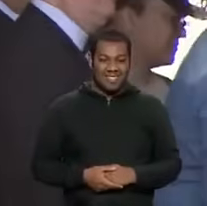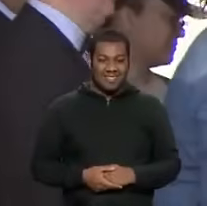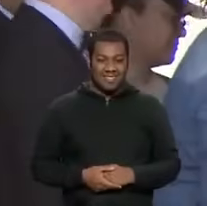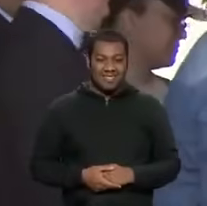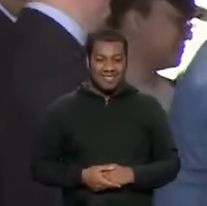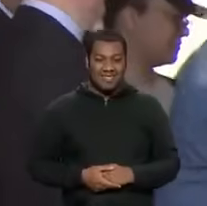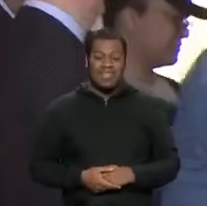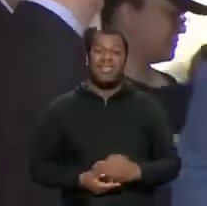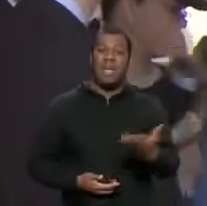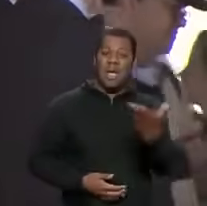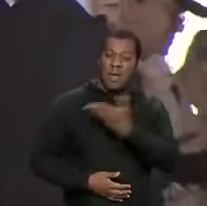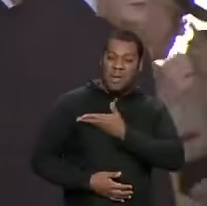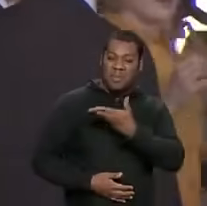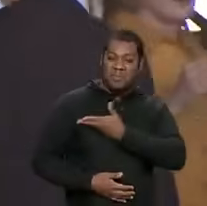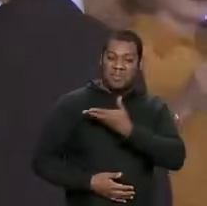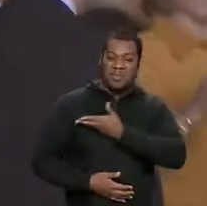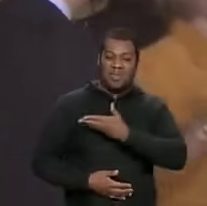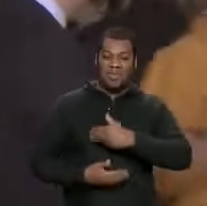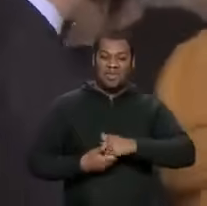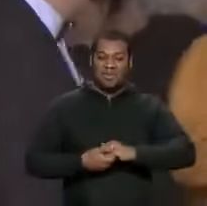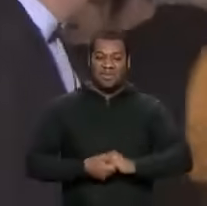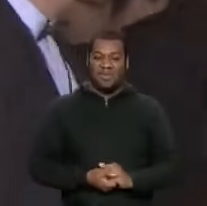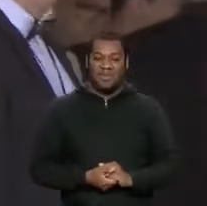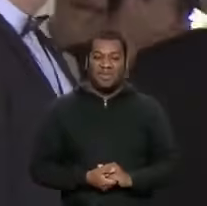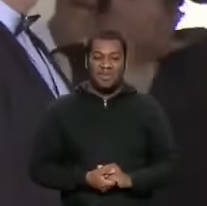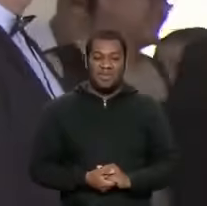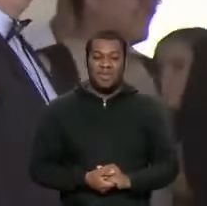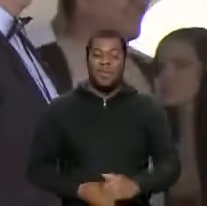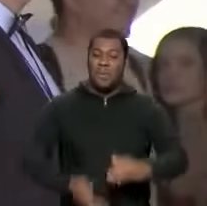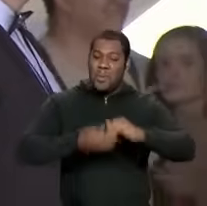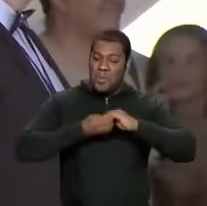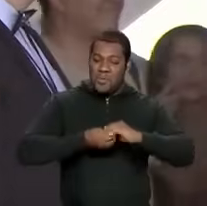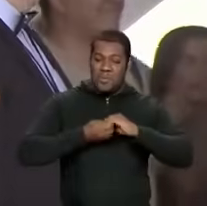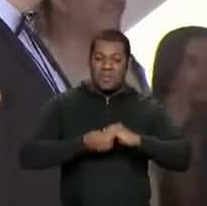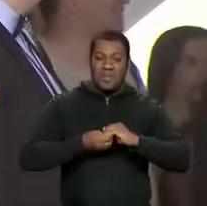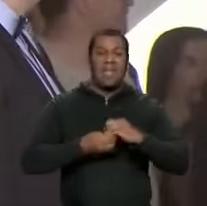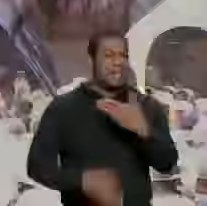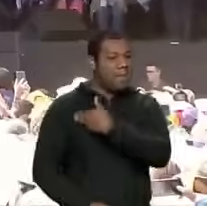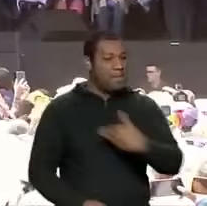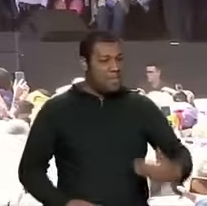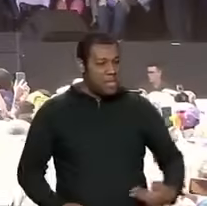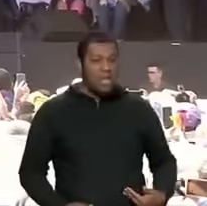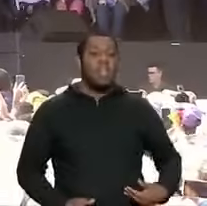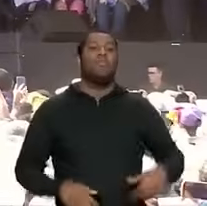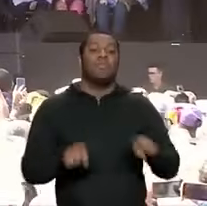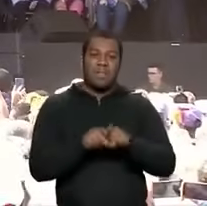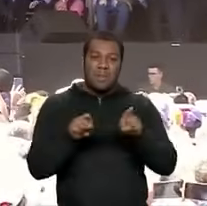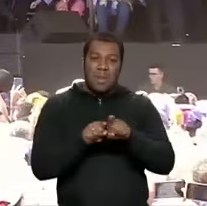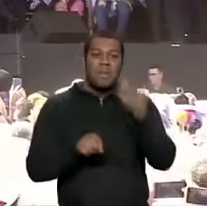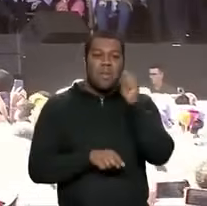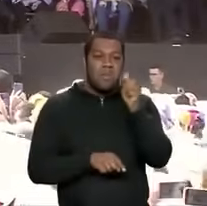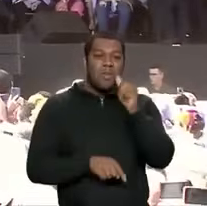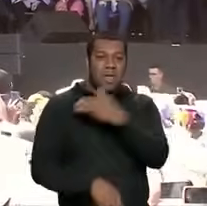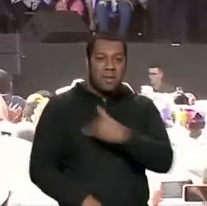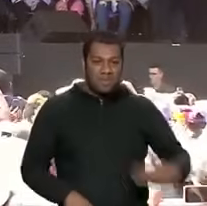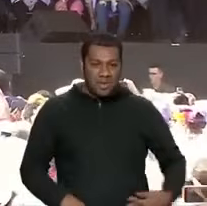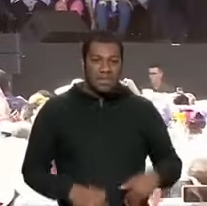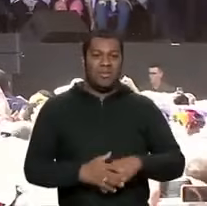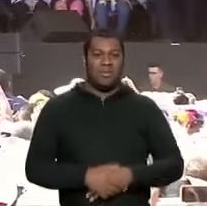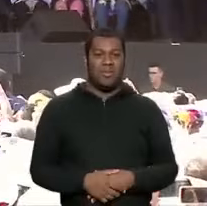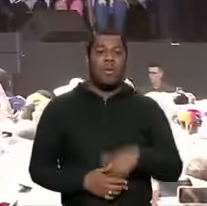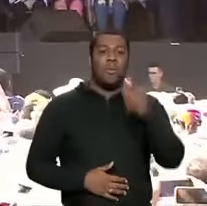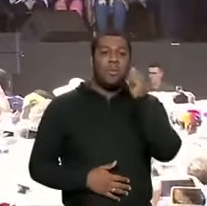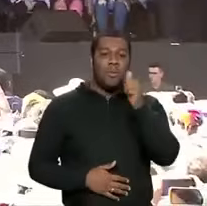companheiras e companheiros Quero completar aqui todos os ministros e as ministras na pessoa da